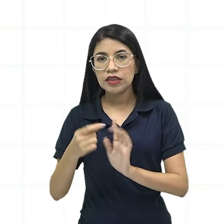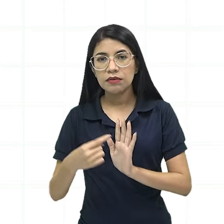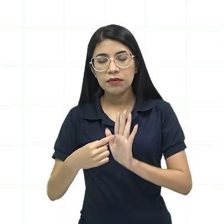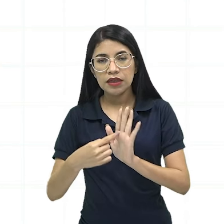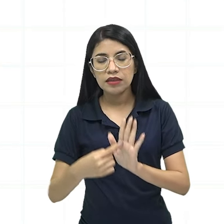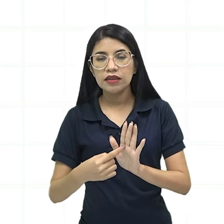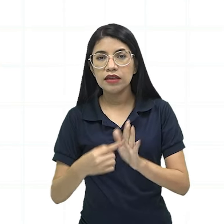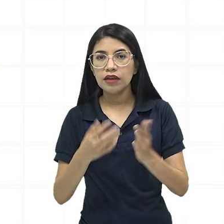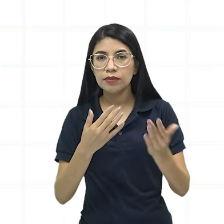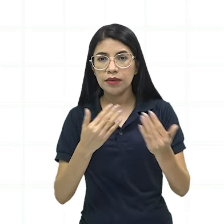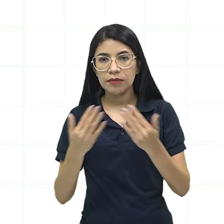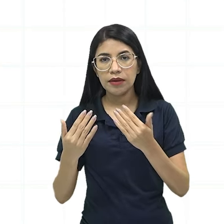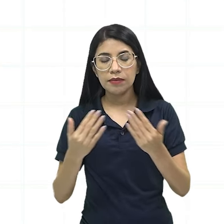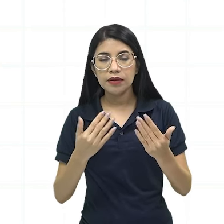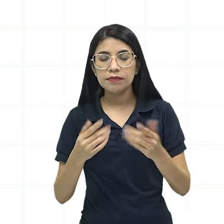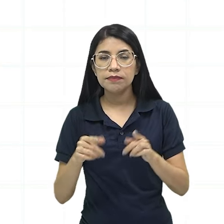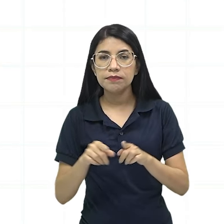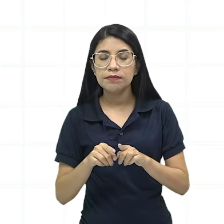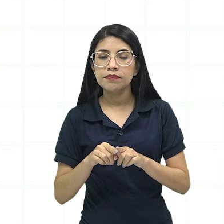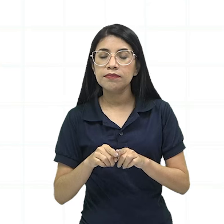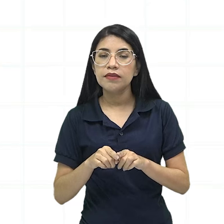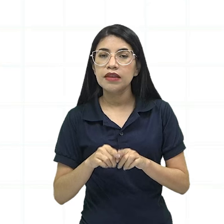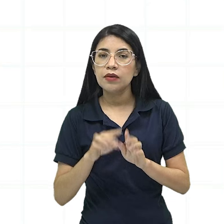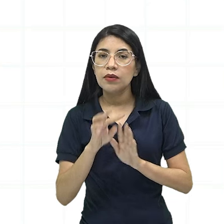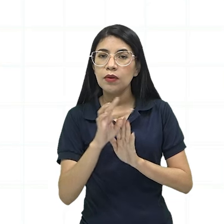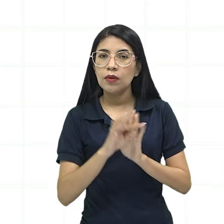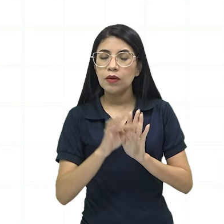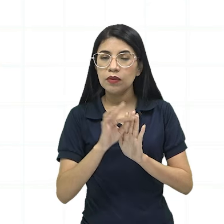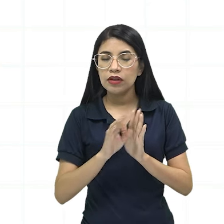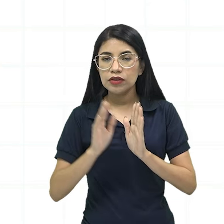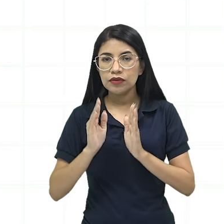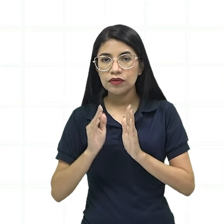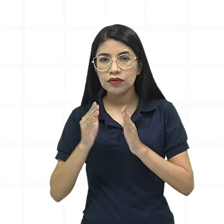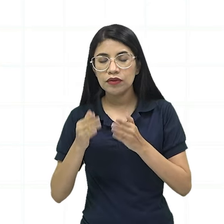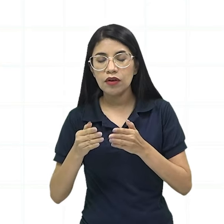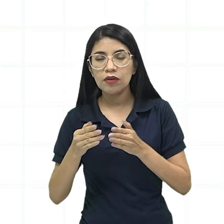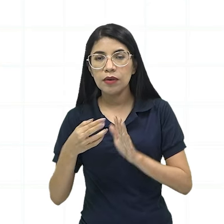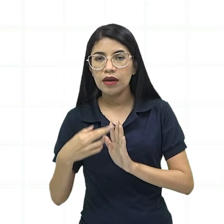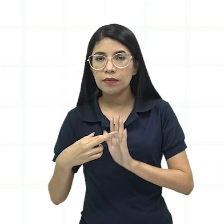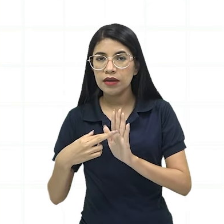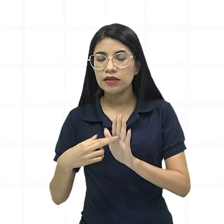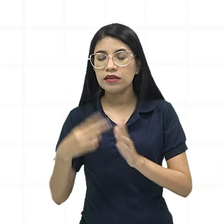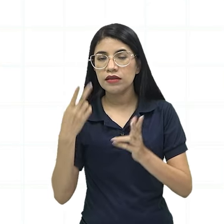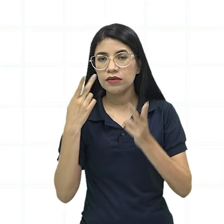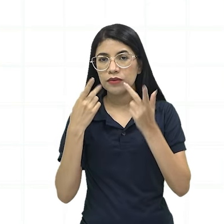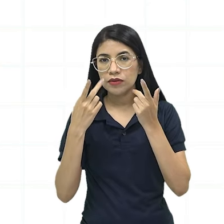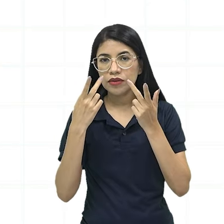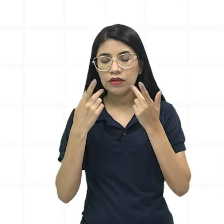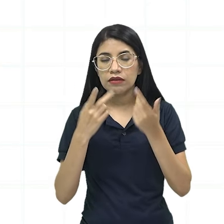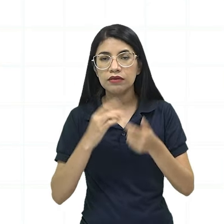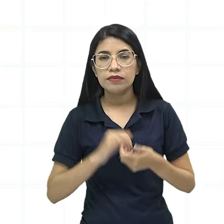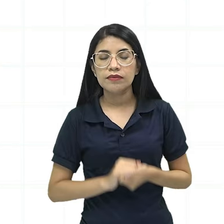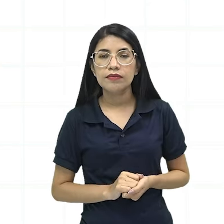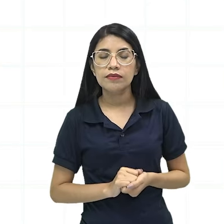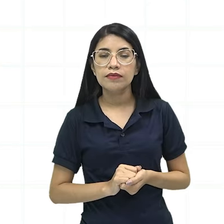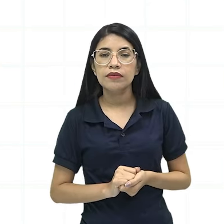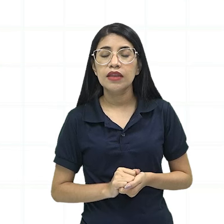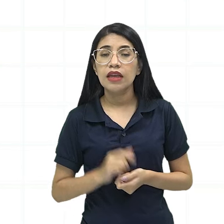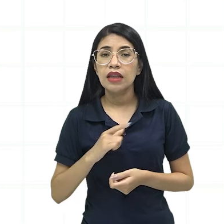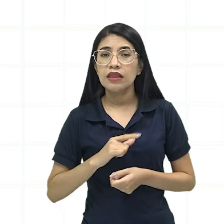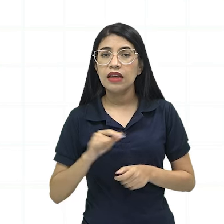cena, certo? Então, são textos destinados para a representação cênica. Você tem ali